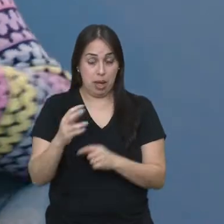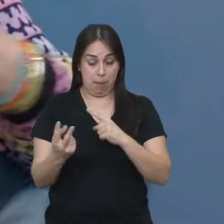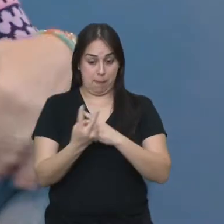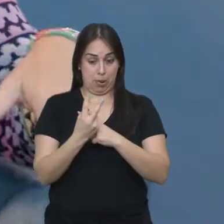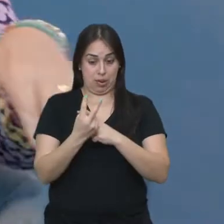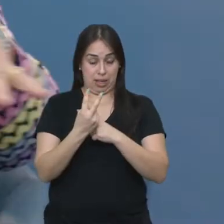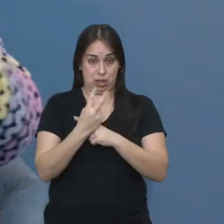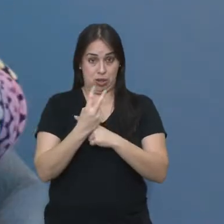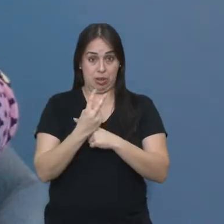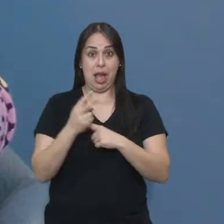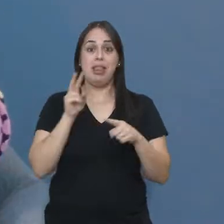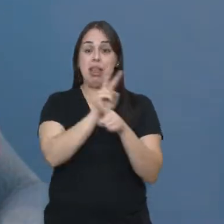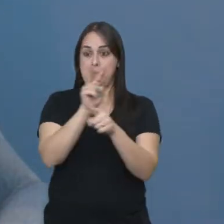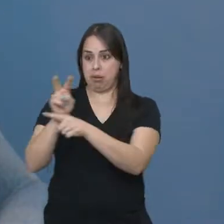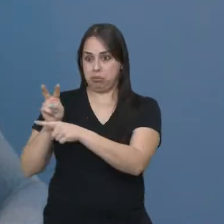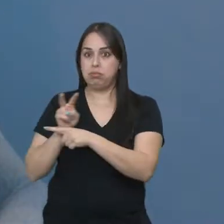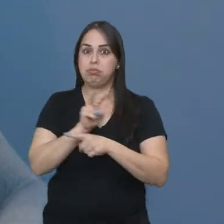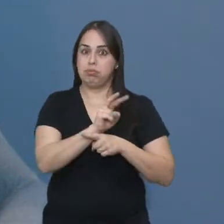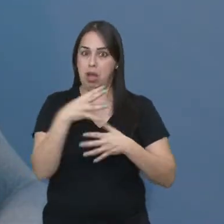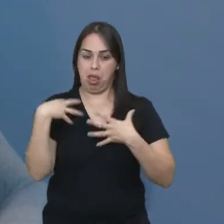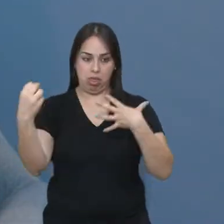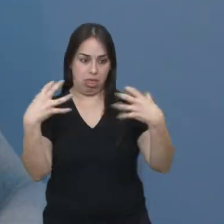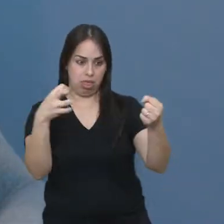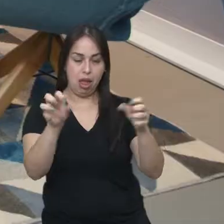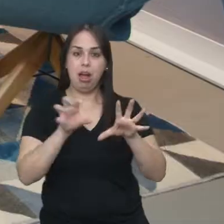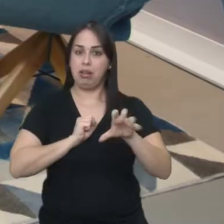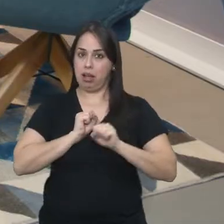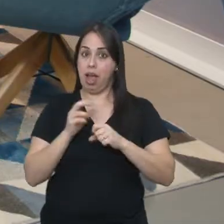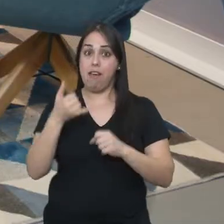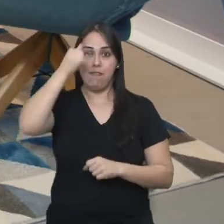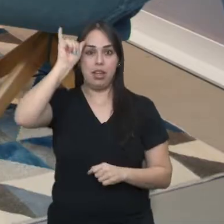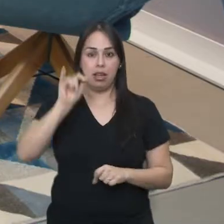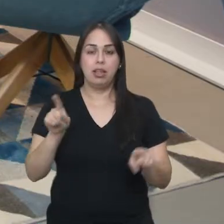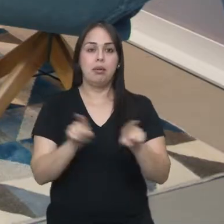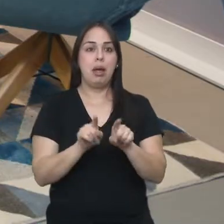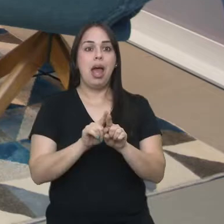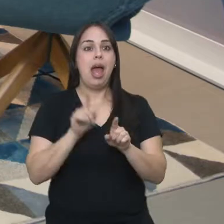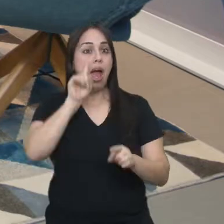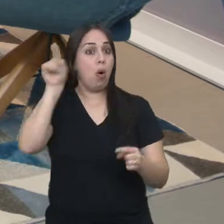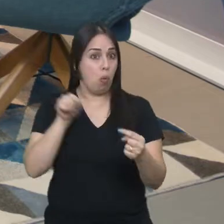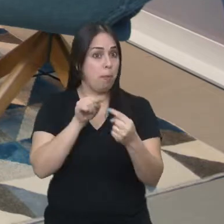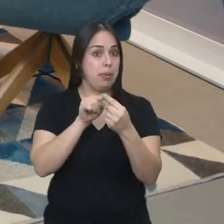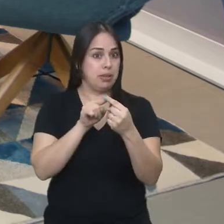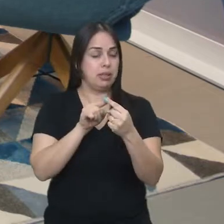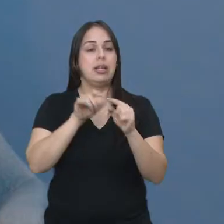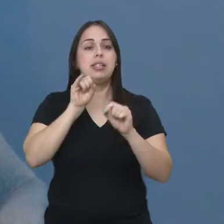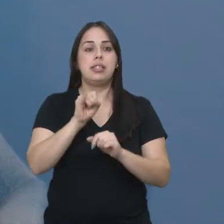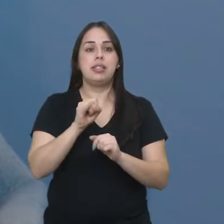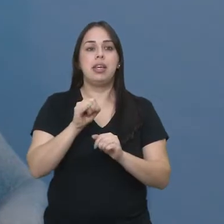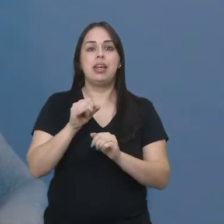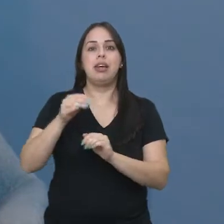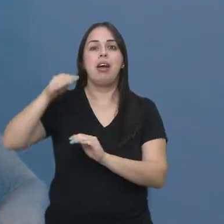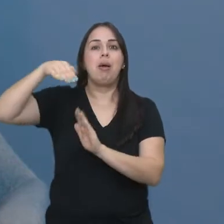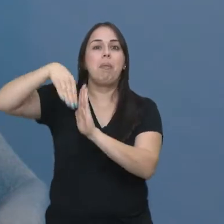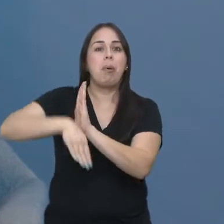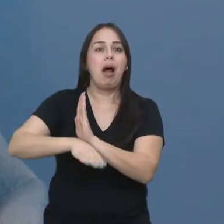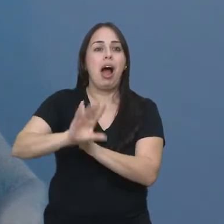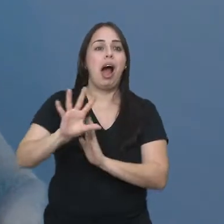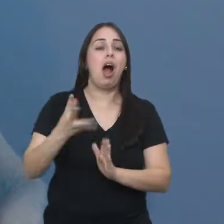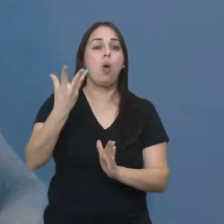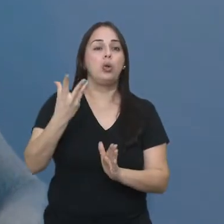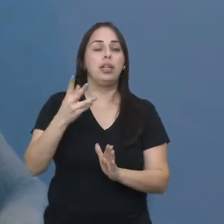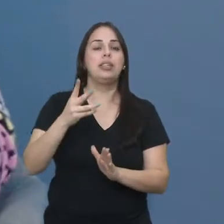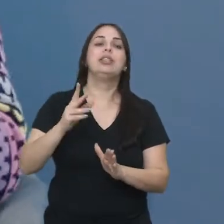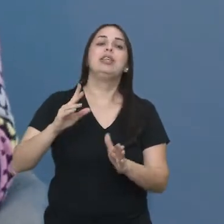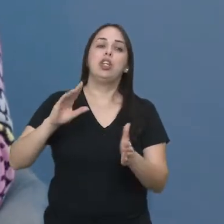mim e eu protejo as pessoas que estão ao meu redor. Que é inclusive a meta, do poder público. A meta. Em todas as Quando eu tenho campanhas. essa cobertura baixa, surge o quê?